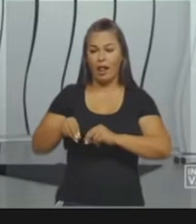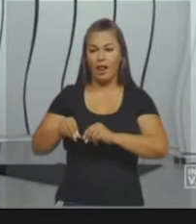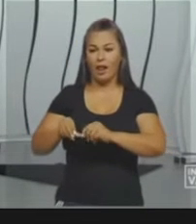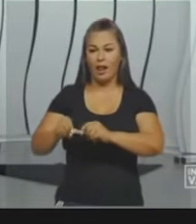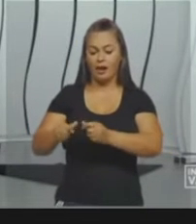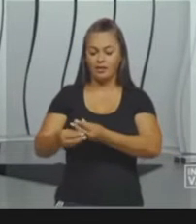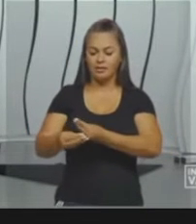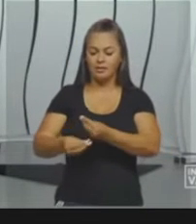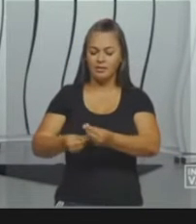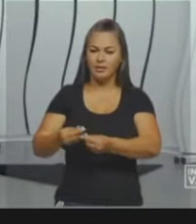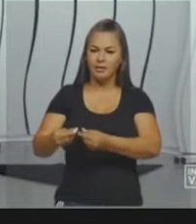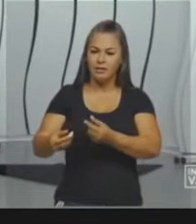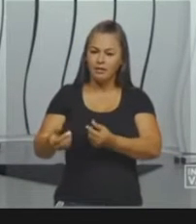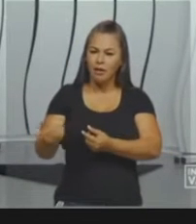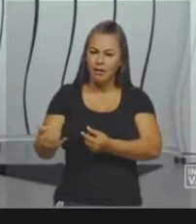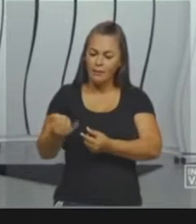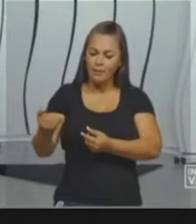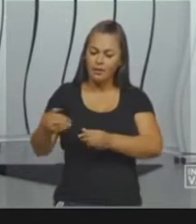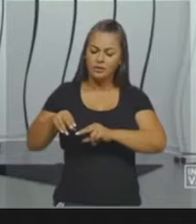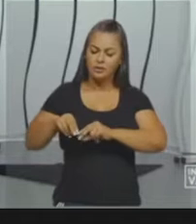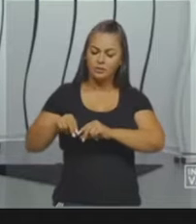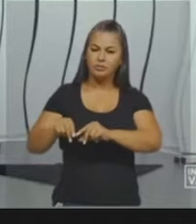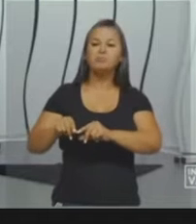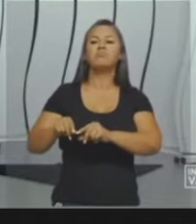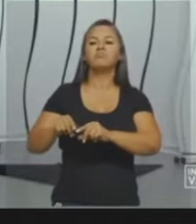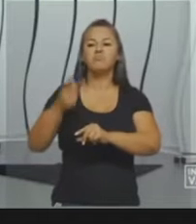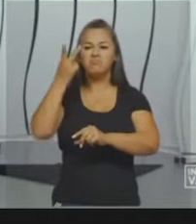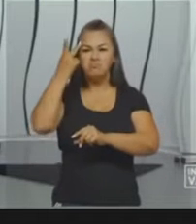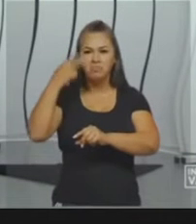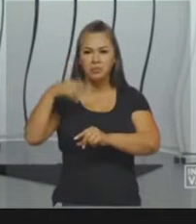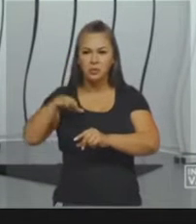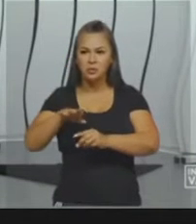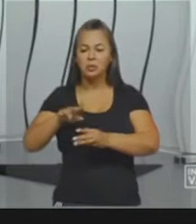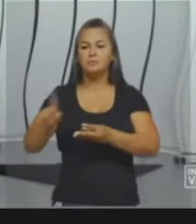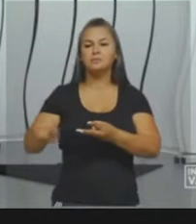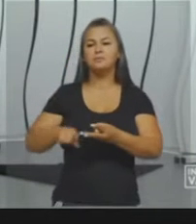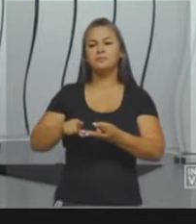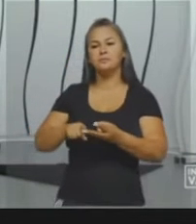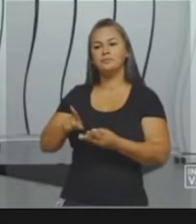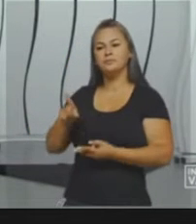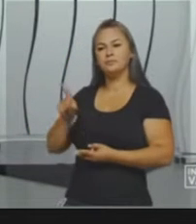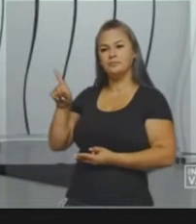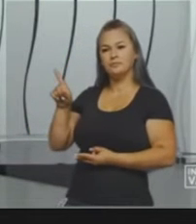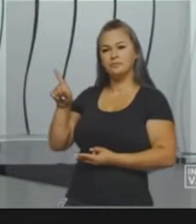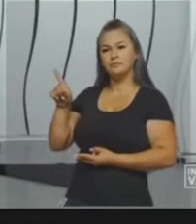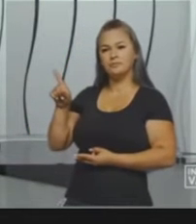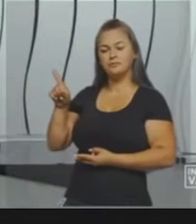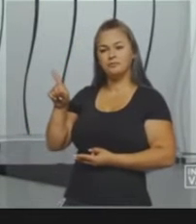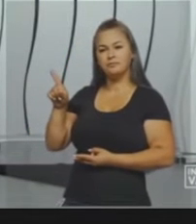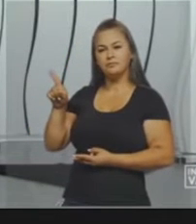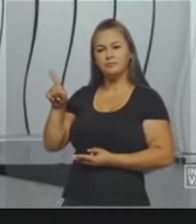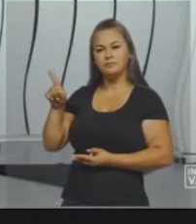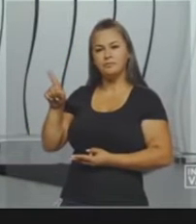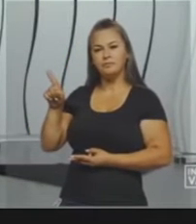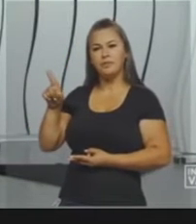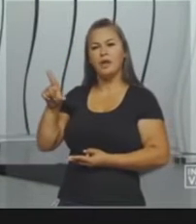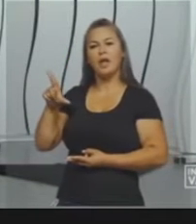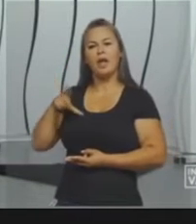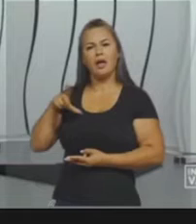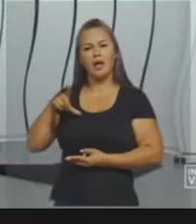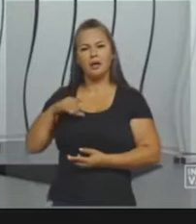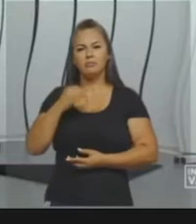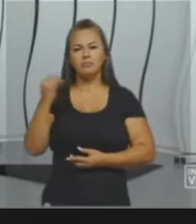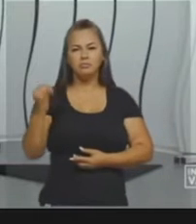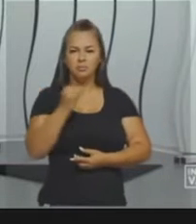em laboratório e indústria, né? Então, as algas elas podem ser usadas para retirar um negócio chamado agar. O agar